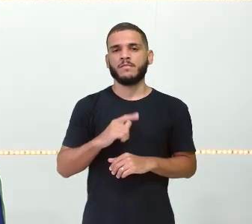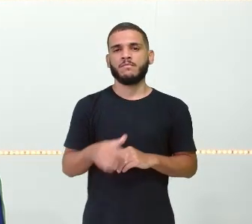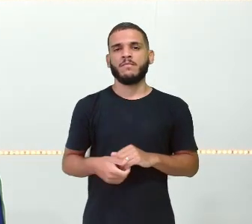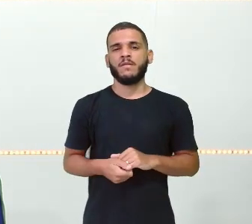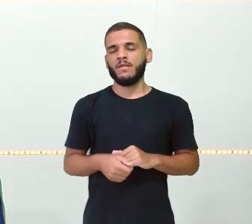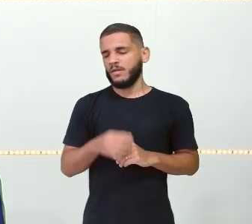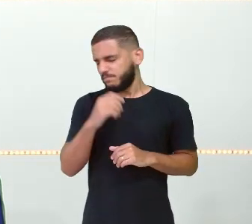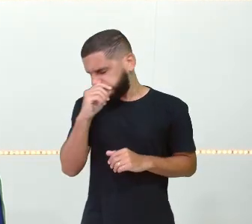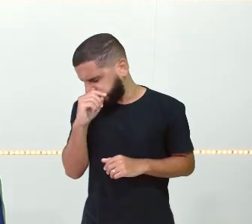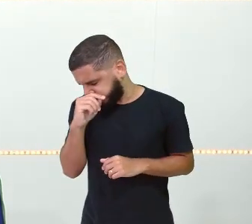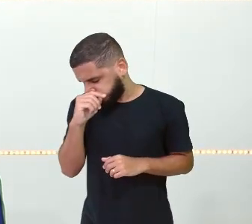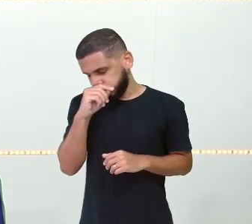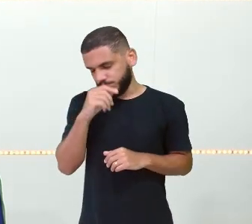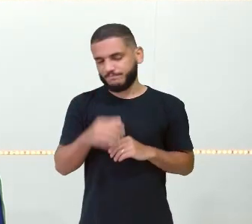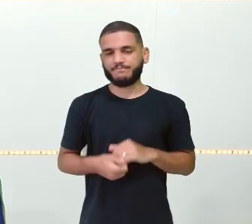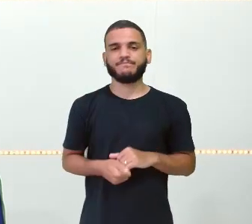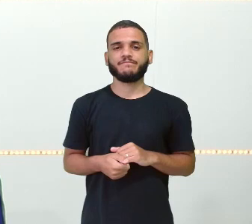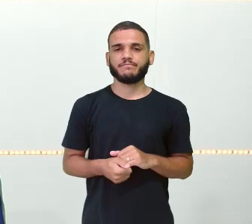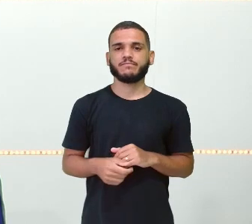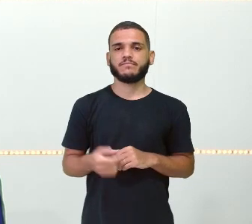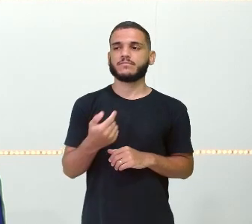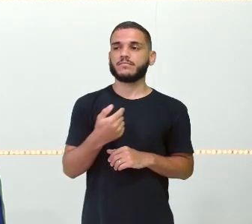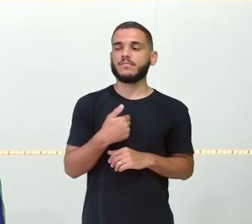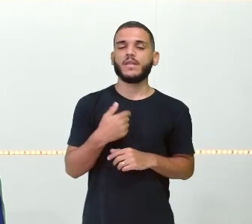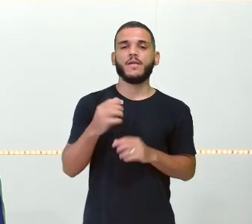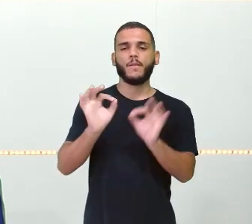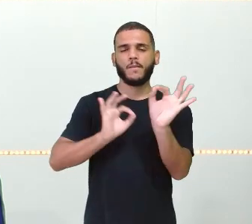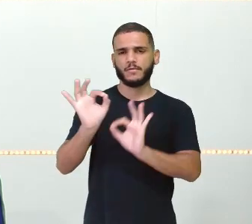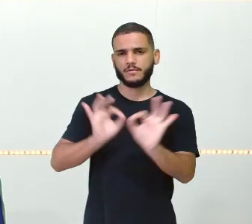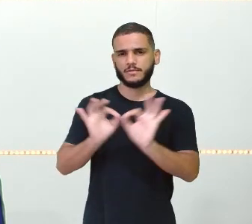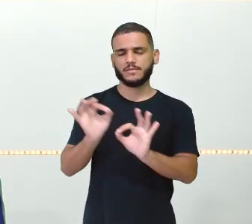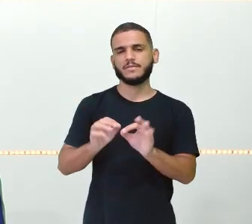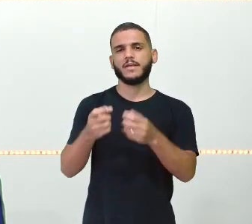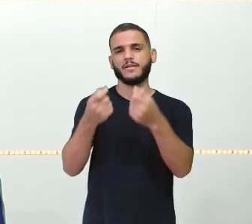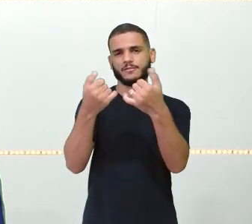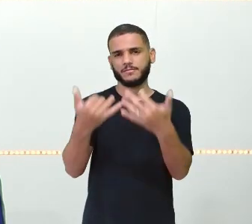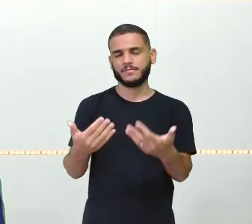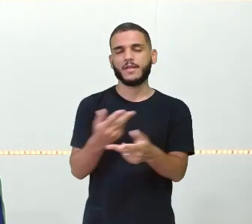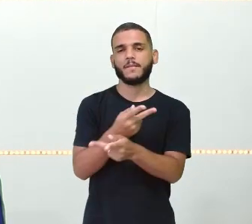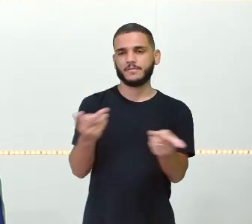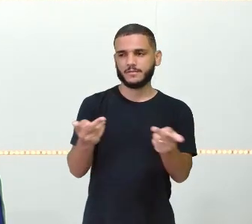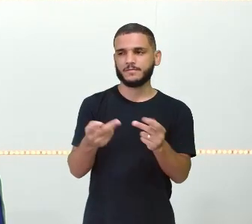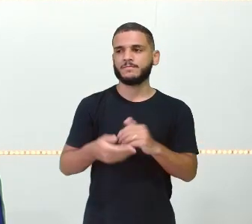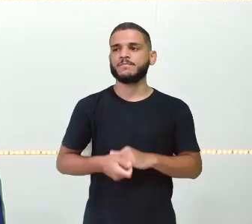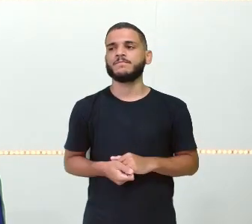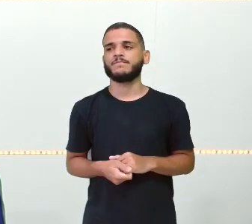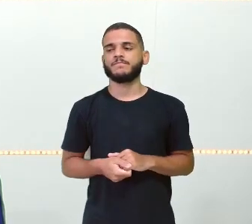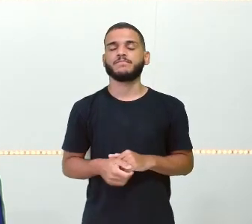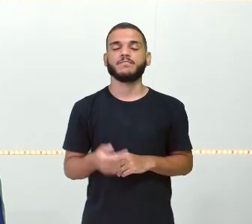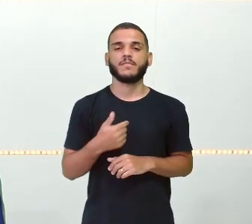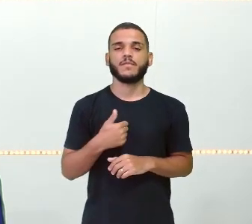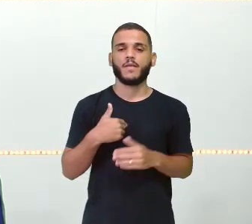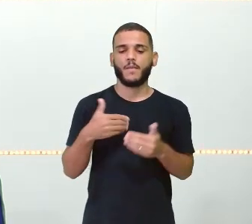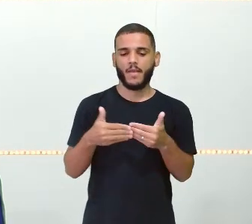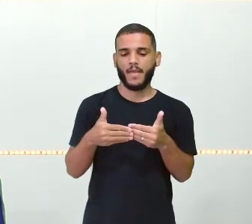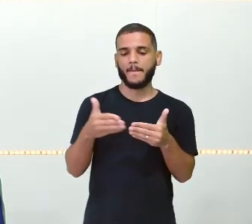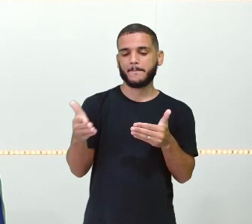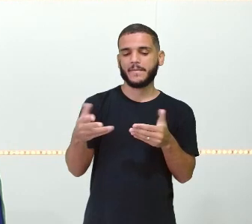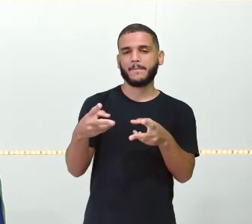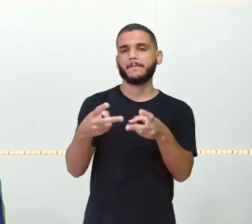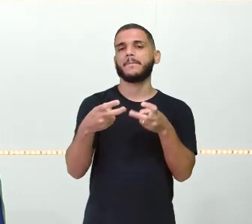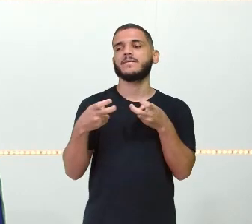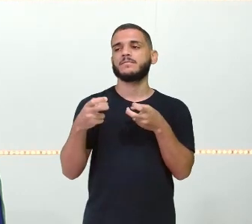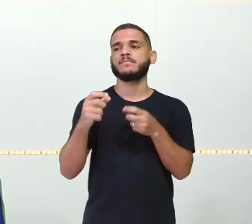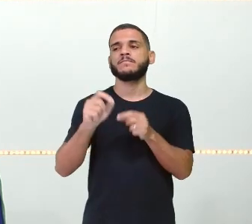paralelepípedo. E eu vou, como é que se diz? Eu vou planificar essa caixa. Então, quando eu abrir ela, percebam o